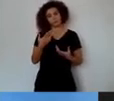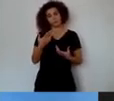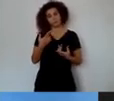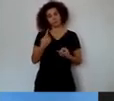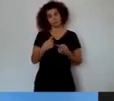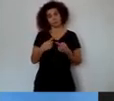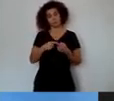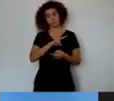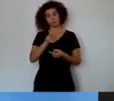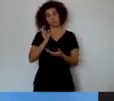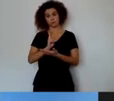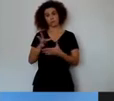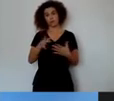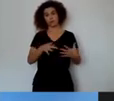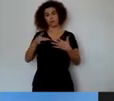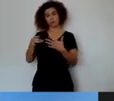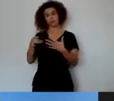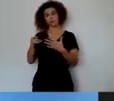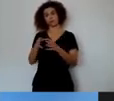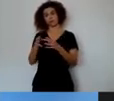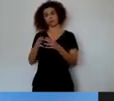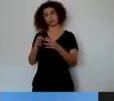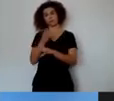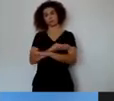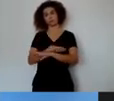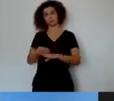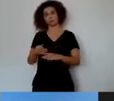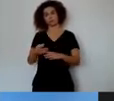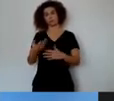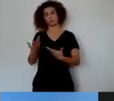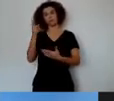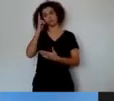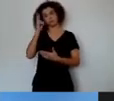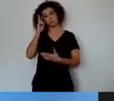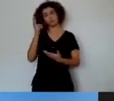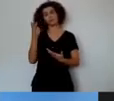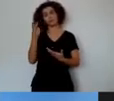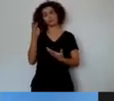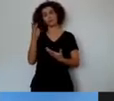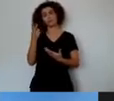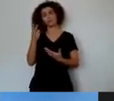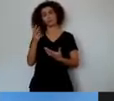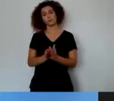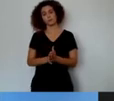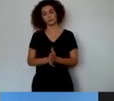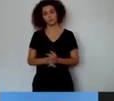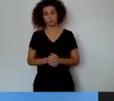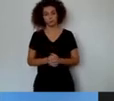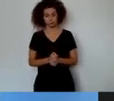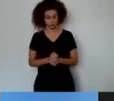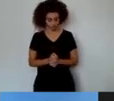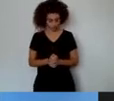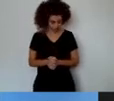A gente precisa ter muito cuidado com isso. Né? Então, lembra do em detrimento de, né? Quando for falar nessas questões. Então, nesse